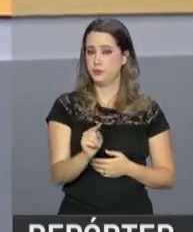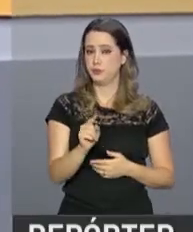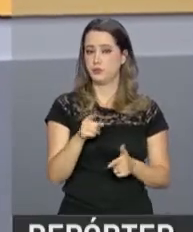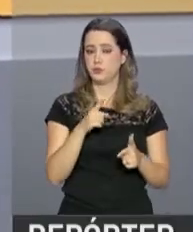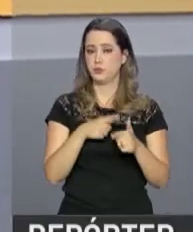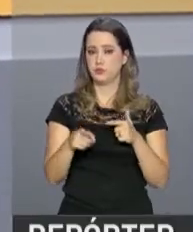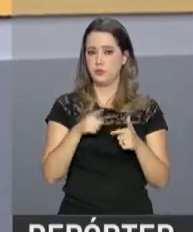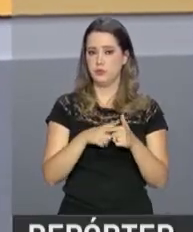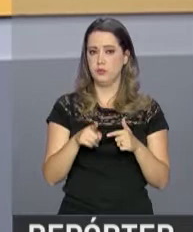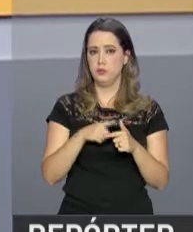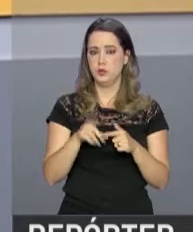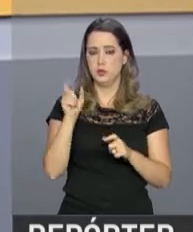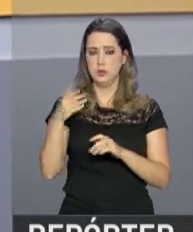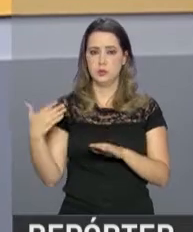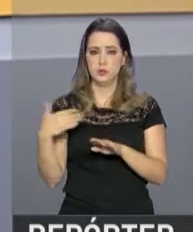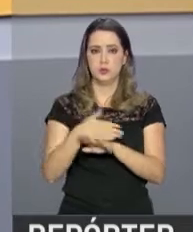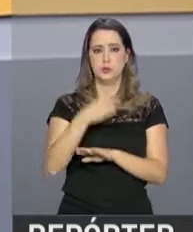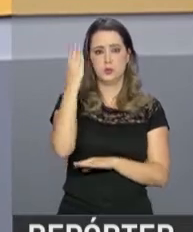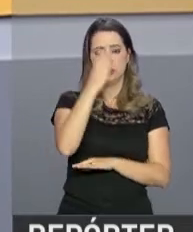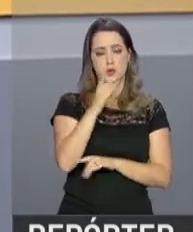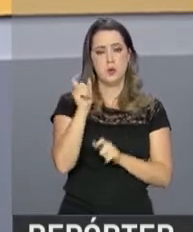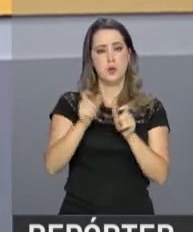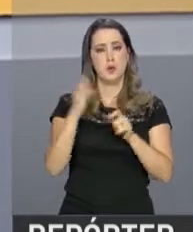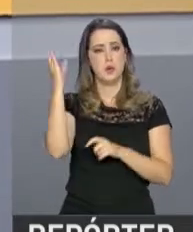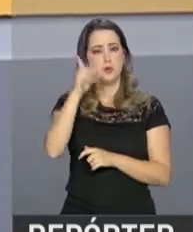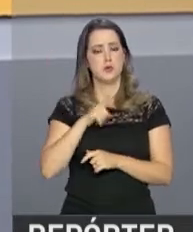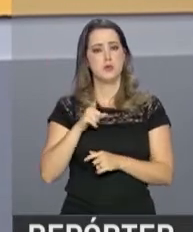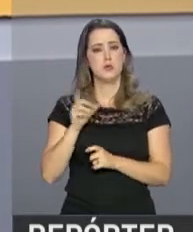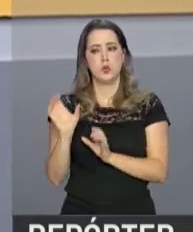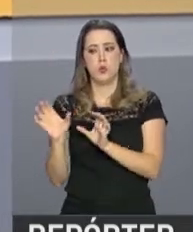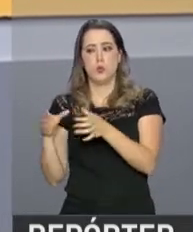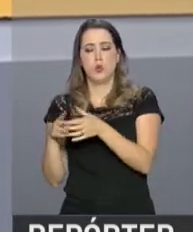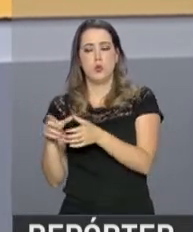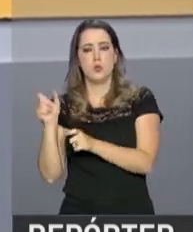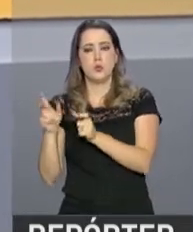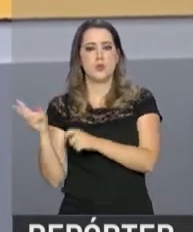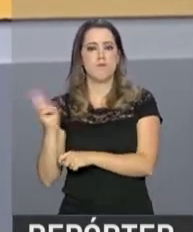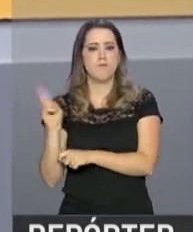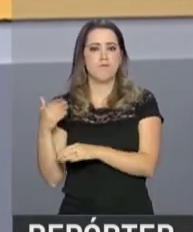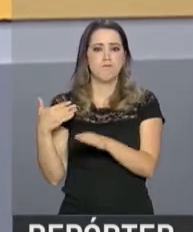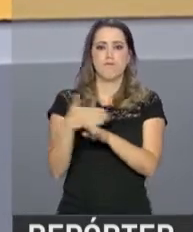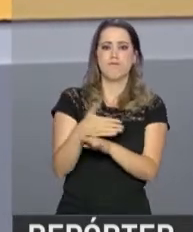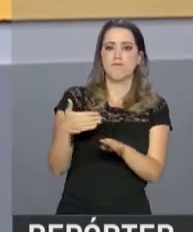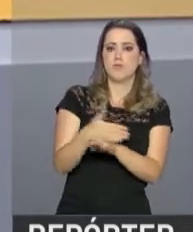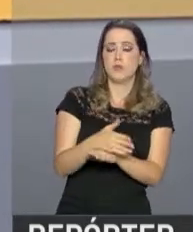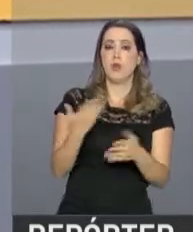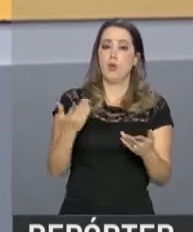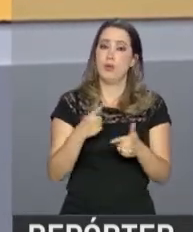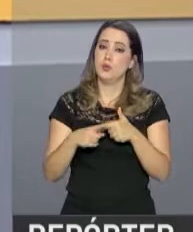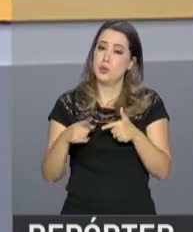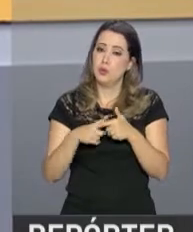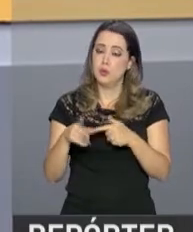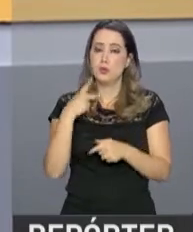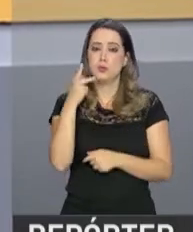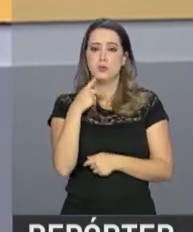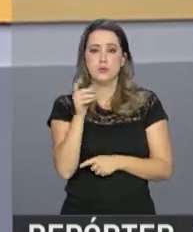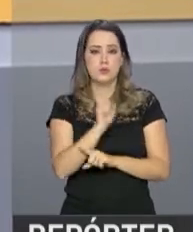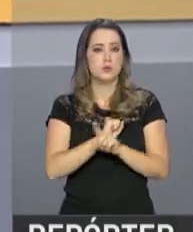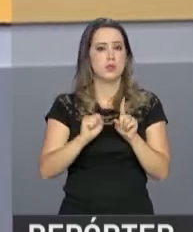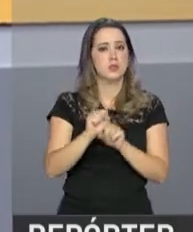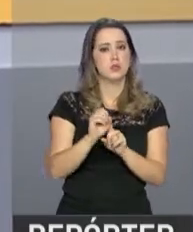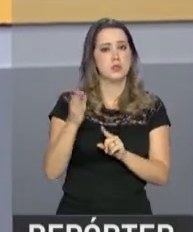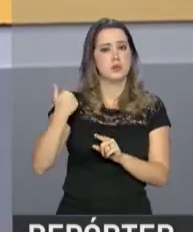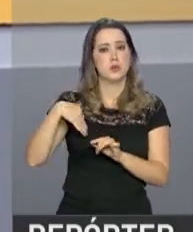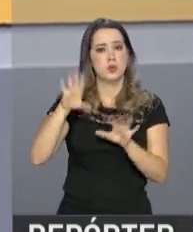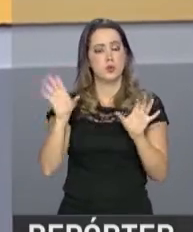dos imigrantes, o Brasil tem recebido muita gente vinda da Venezuela. O país vizinho enfrenta uma crise política e social. A